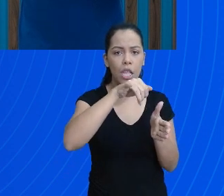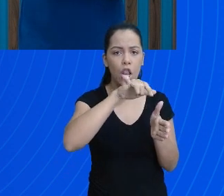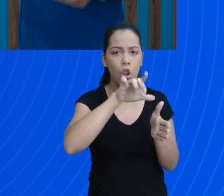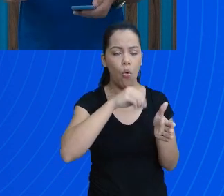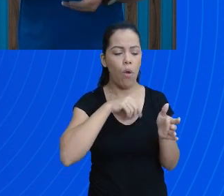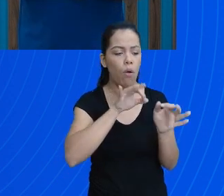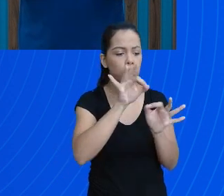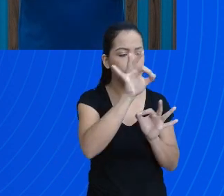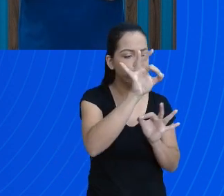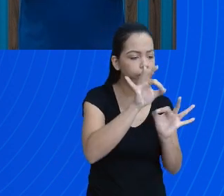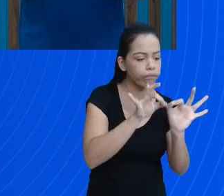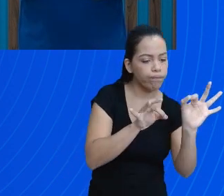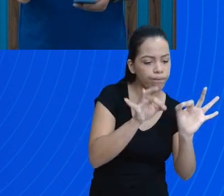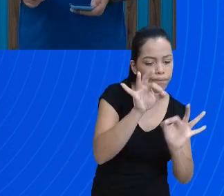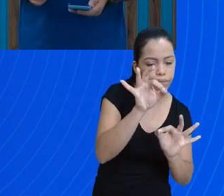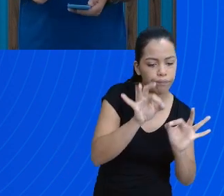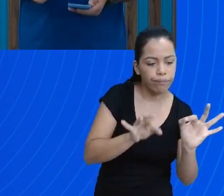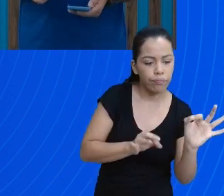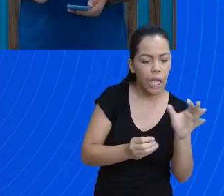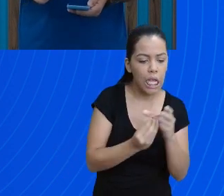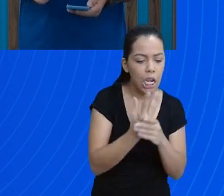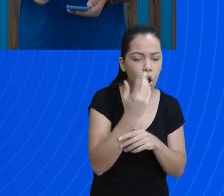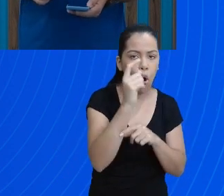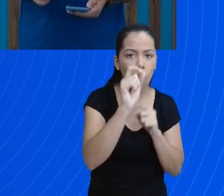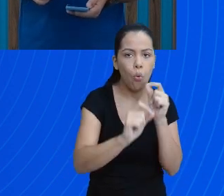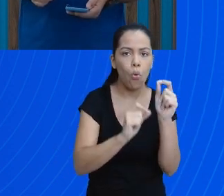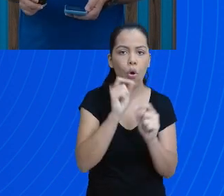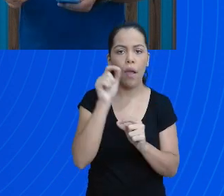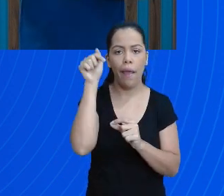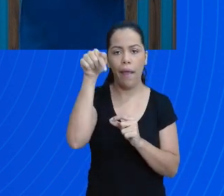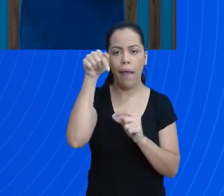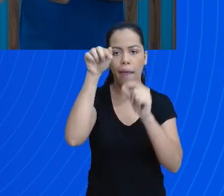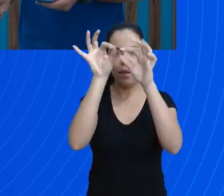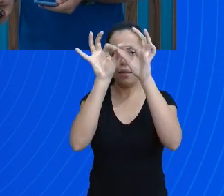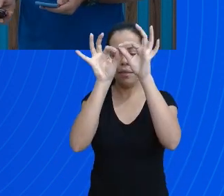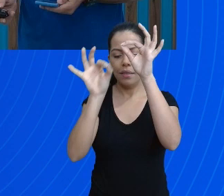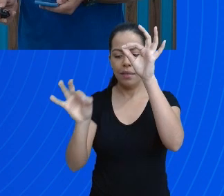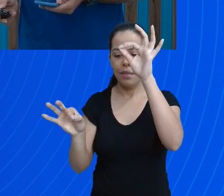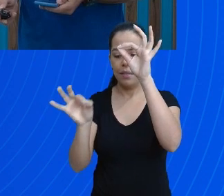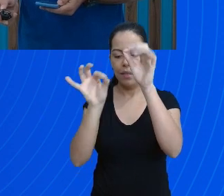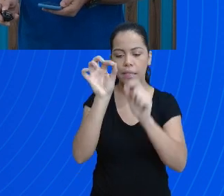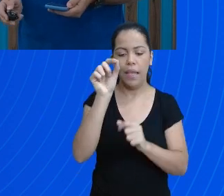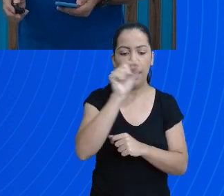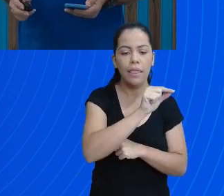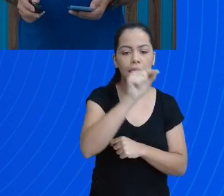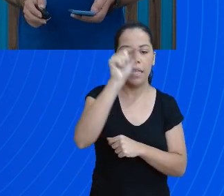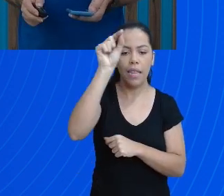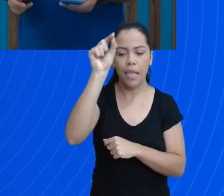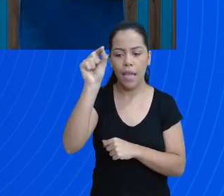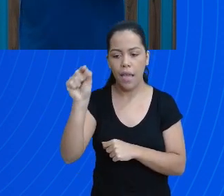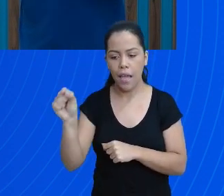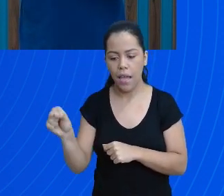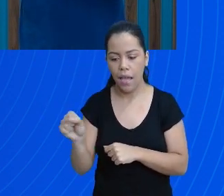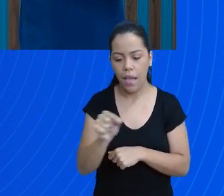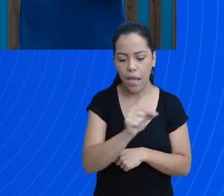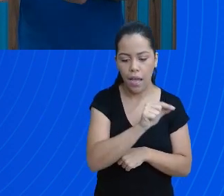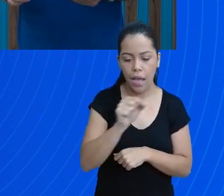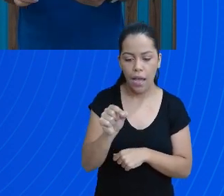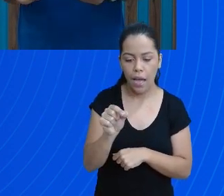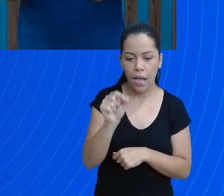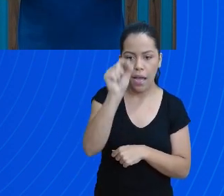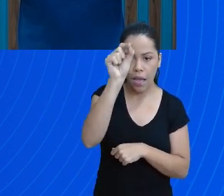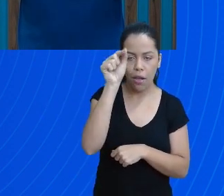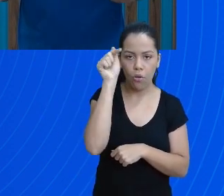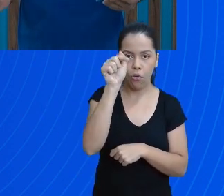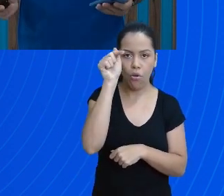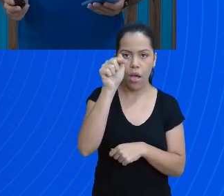triângulo retângulo cheio de elementos que aparece nas aulas de matemática e aparece nos livros de matemática. É porque dessa forma a gente